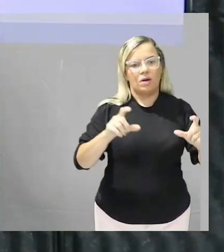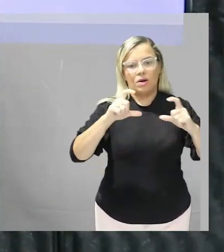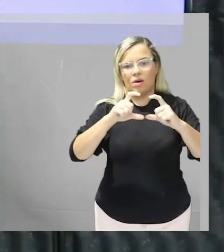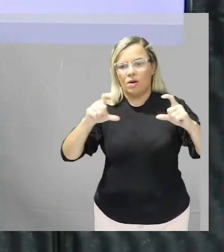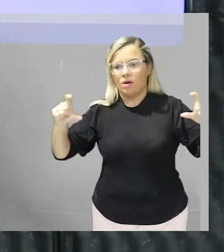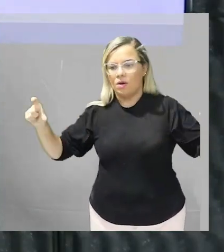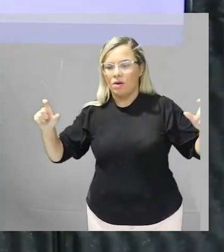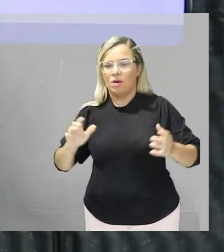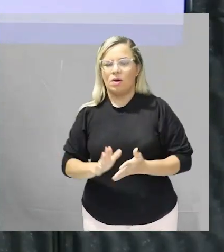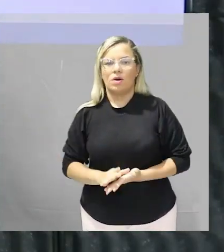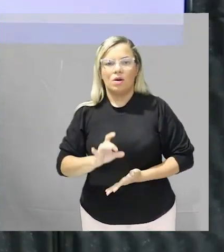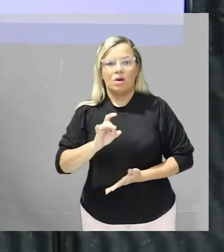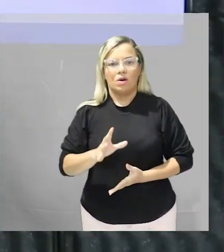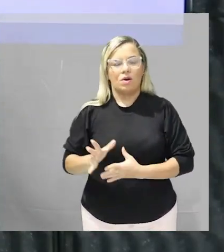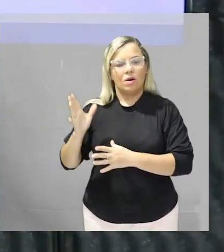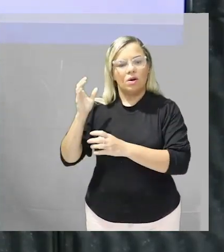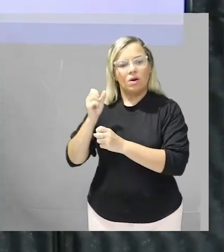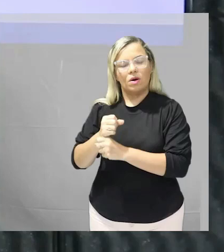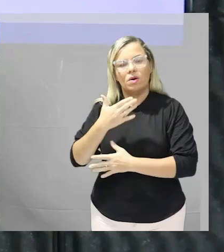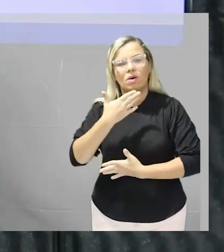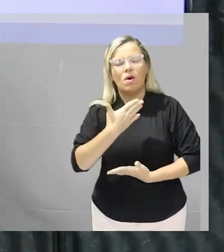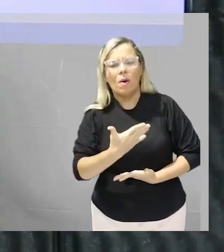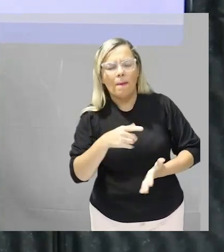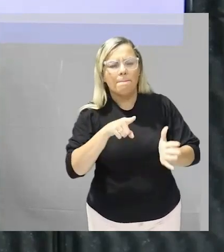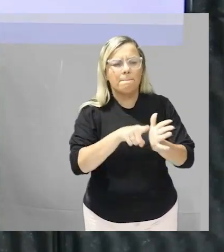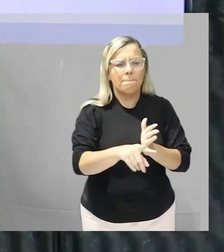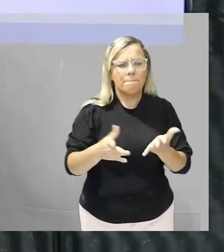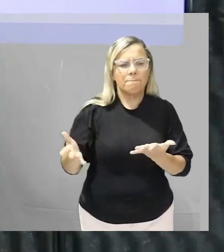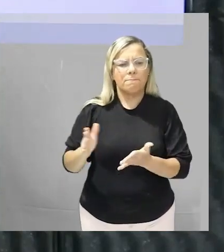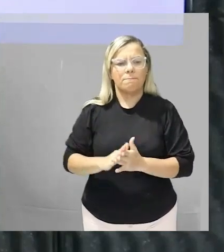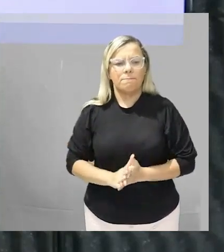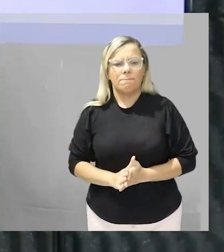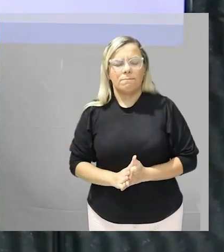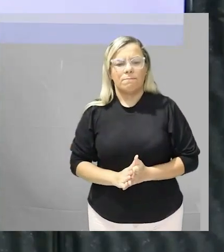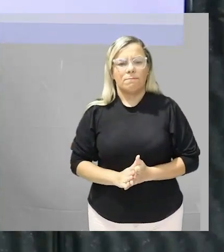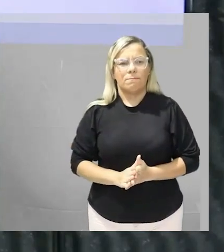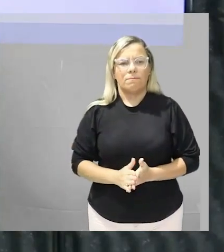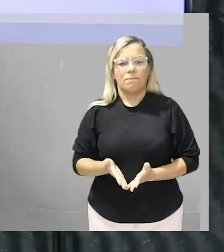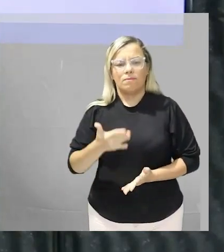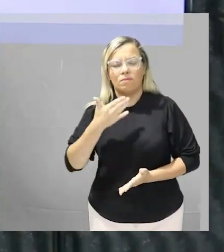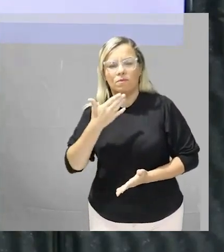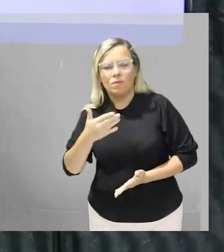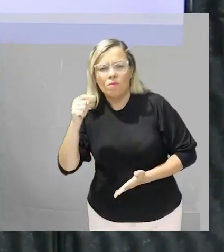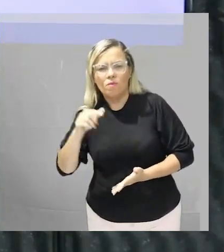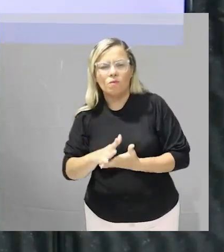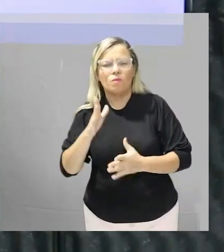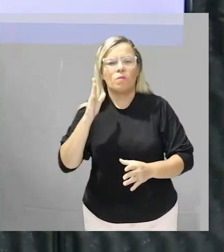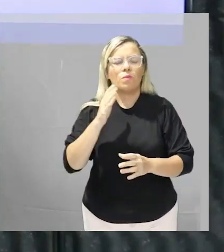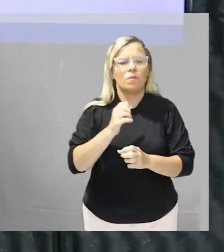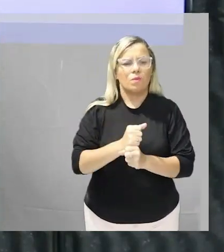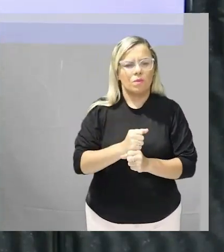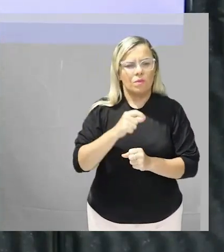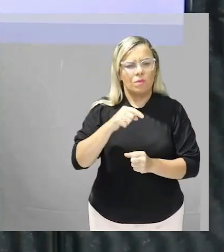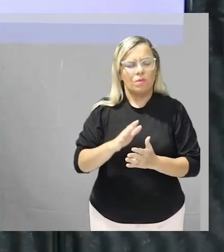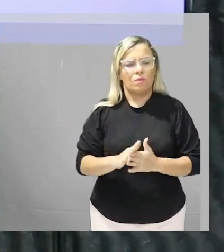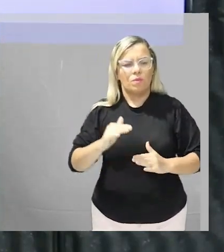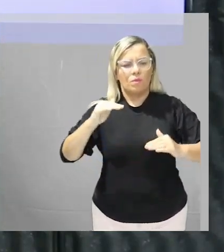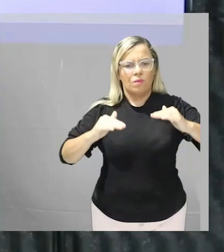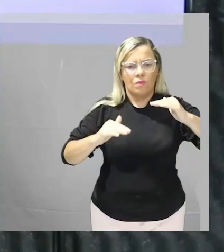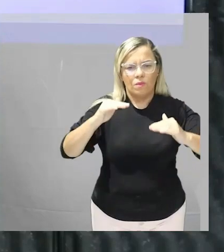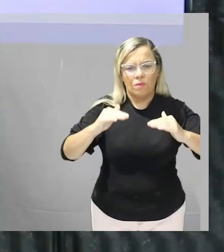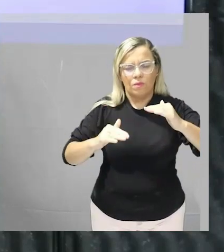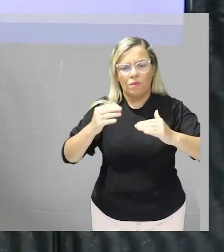né só para relembrar o que que foi solicitado né diz o seguinte tá pedindo para nós calcularmos a média